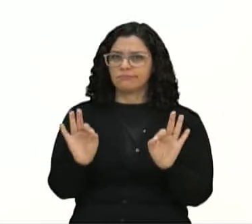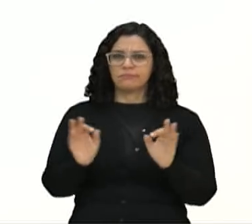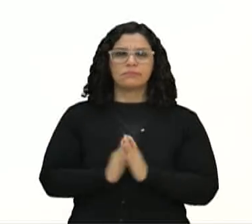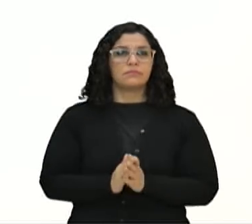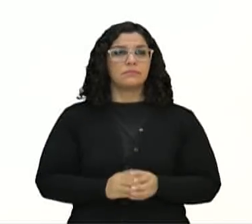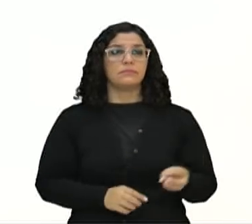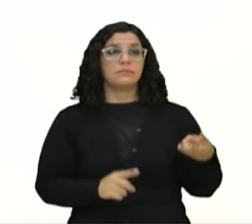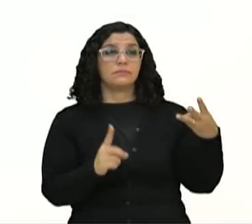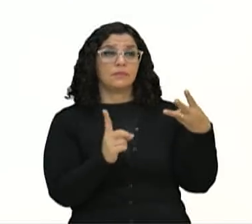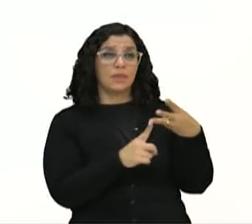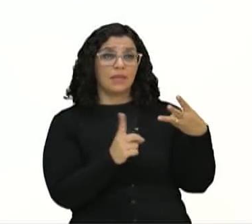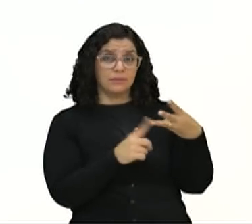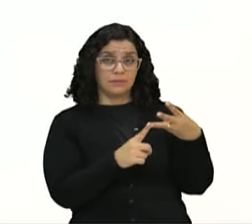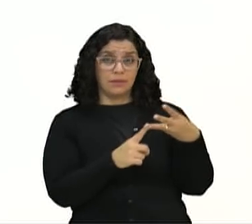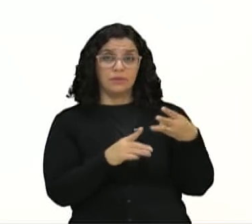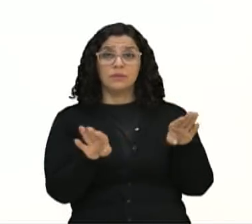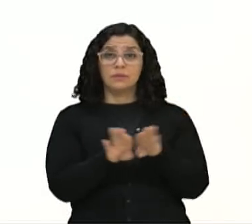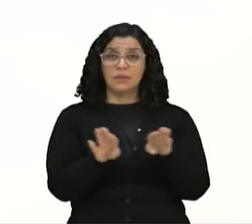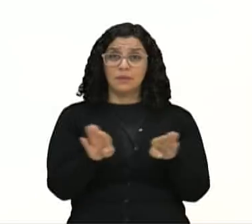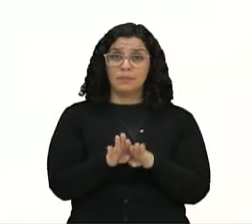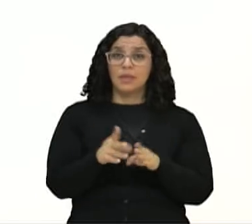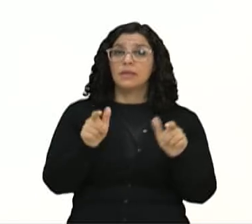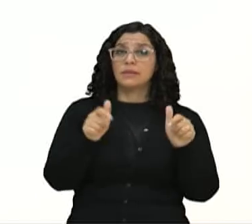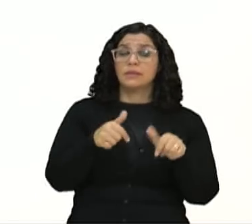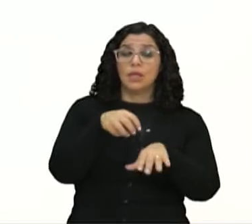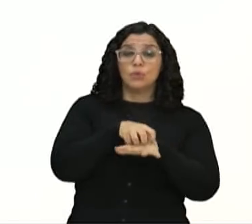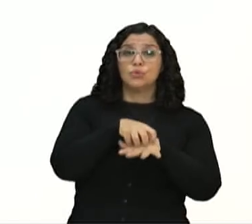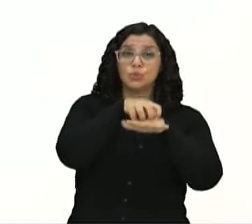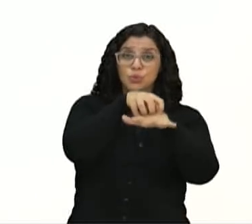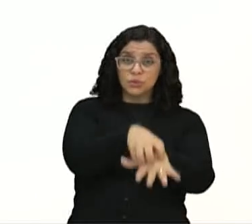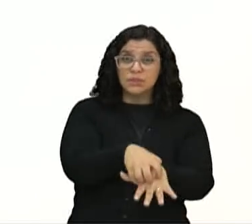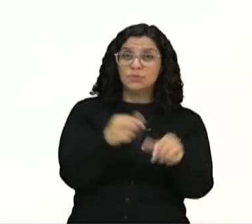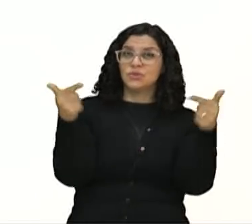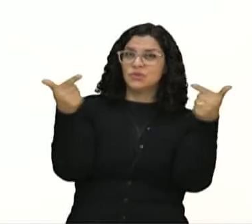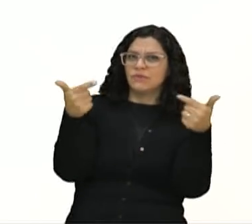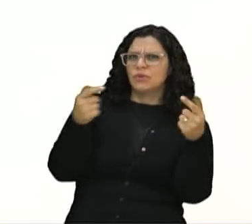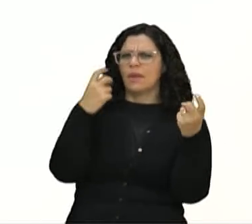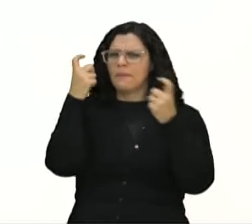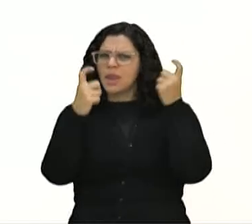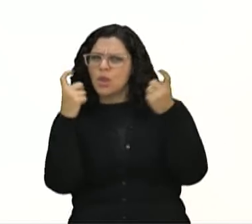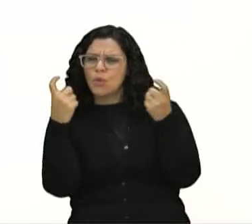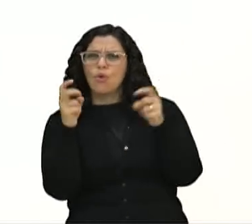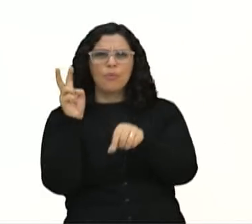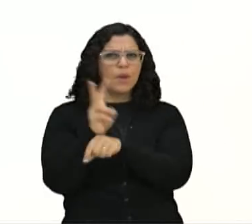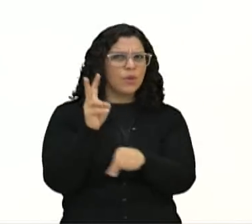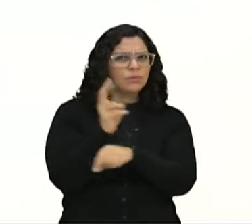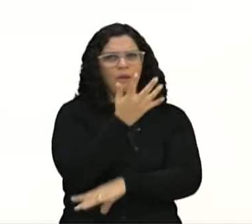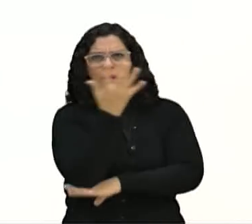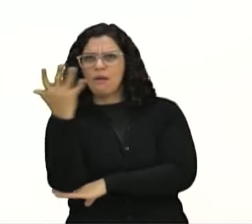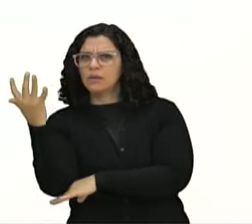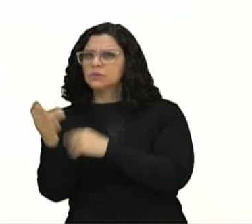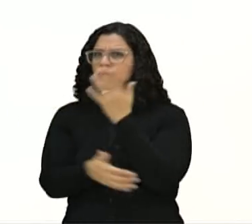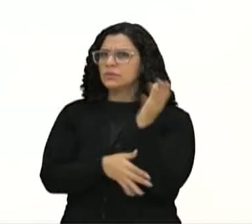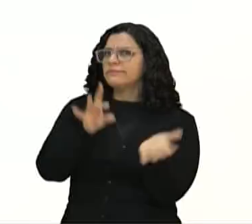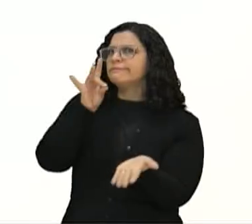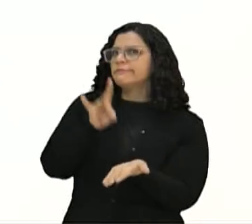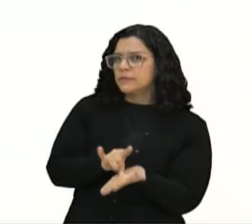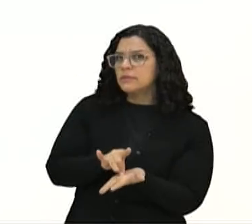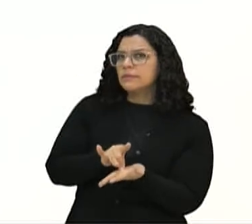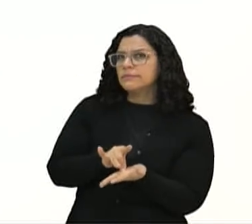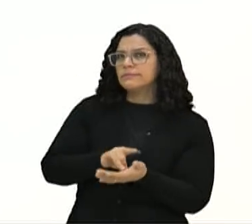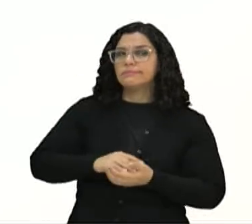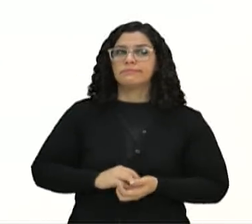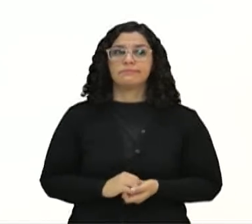as agências e operadoras desse mercado de turismo de aventura se preocupam de fato com a preservação do meio